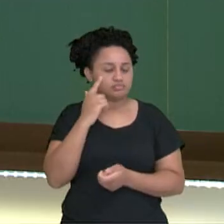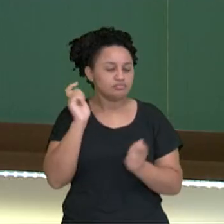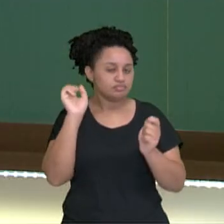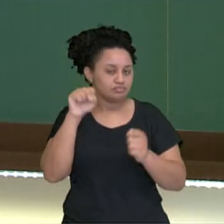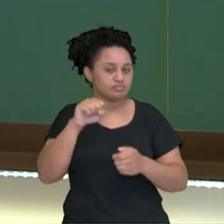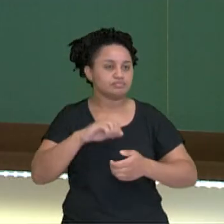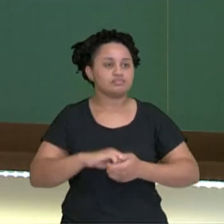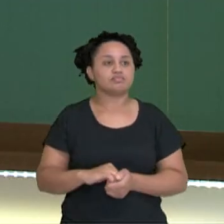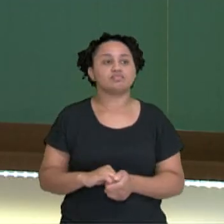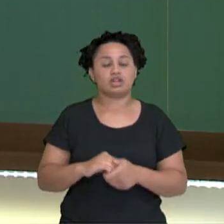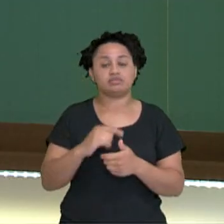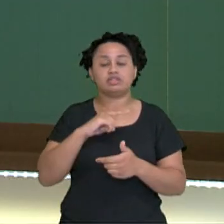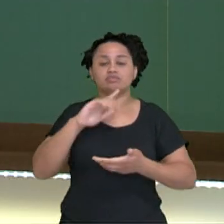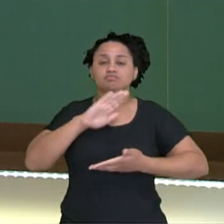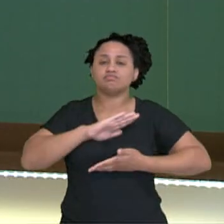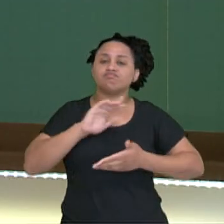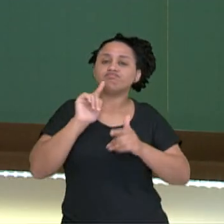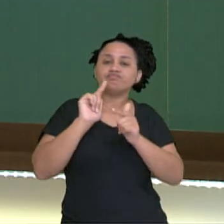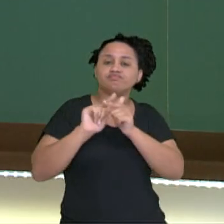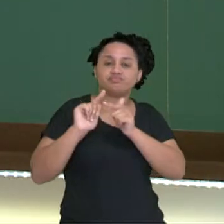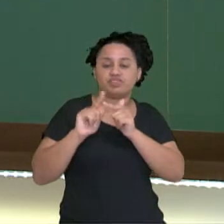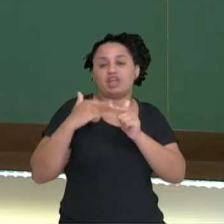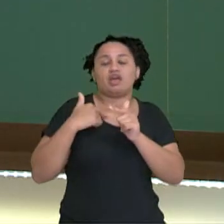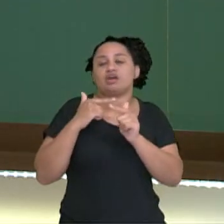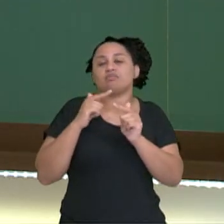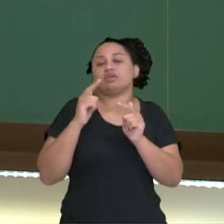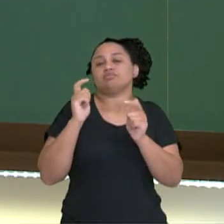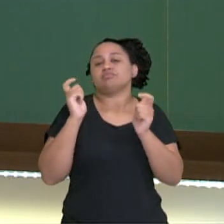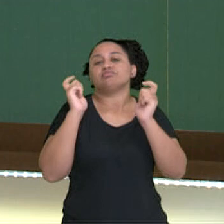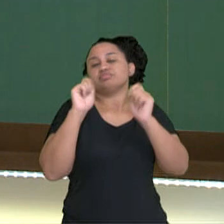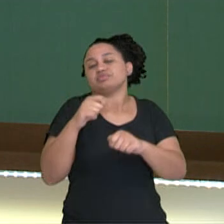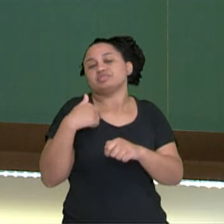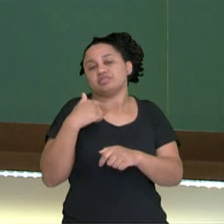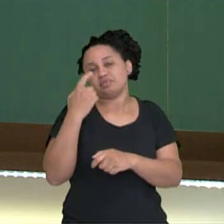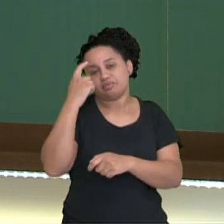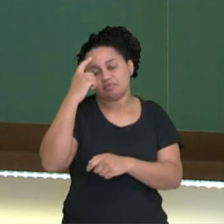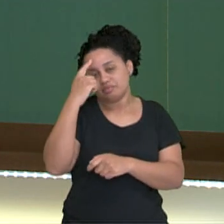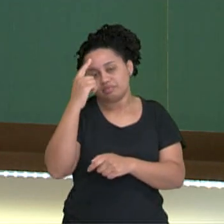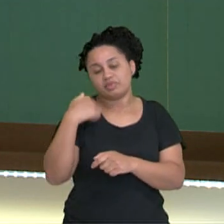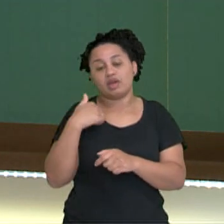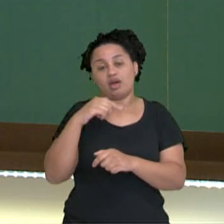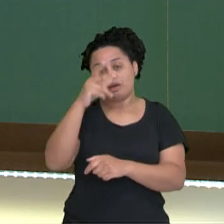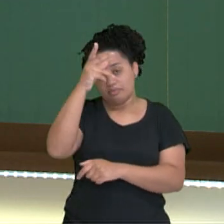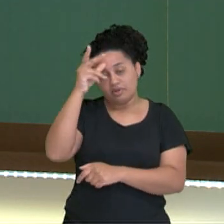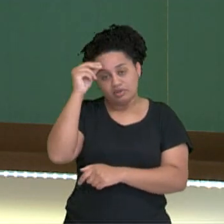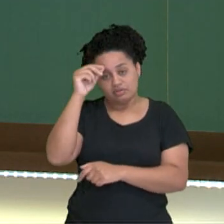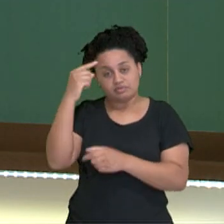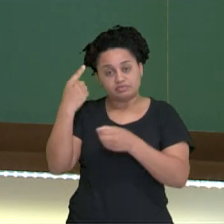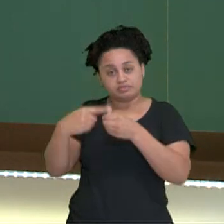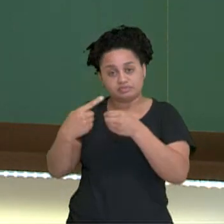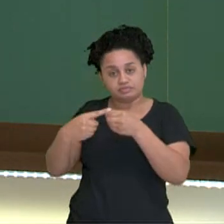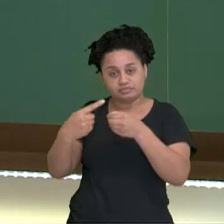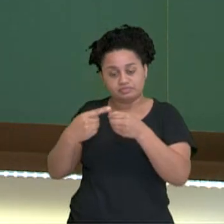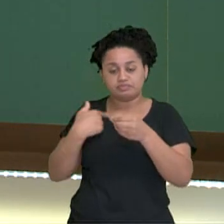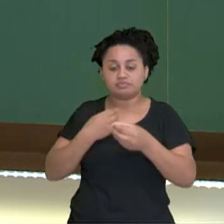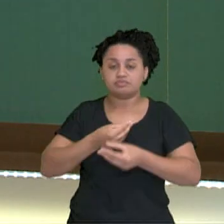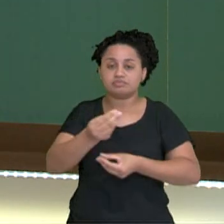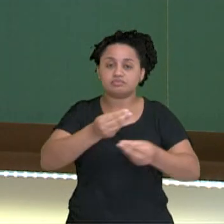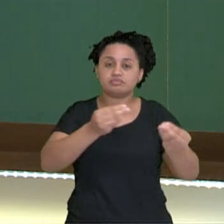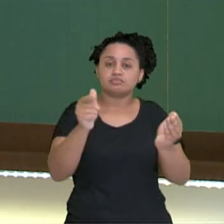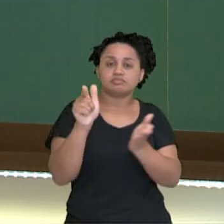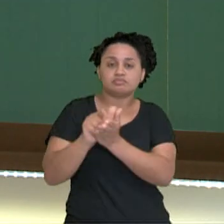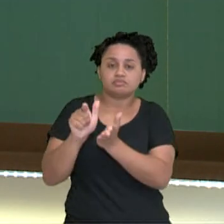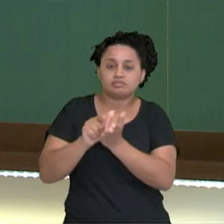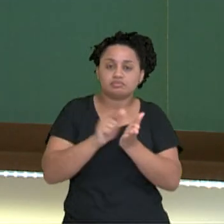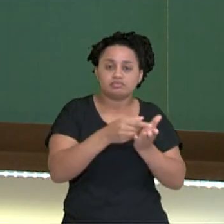Aqui eu tenho uma situação-problema, é uma simulação de uma situação. A prefeitura do município distribuiu um